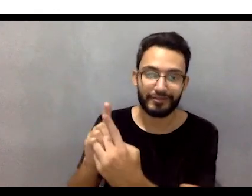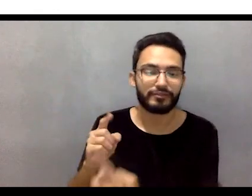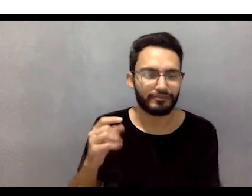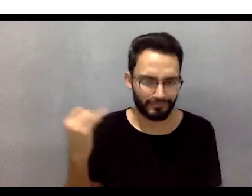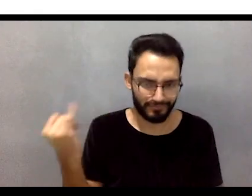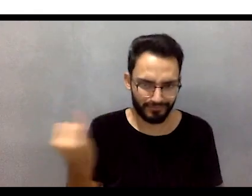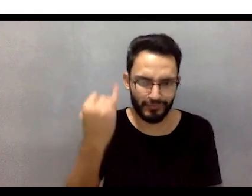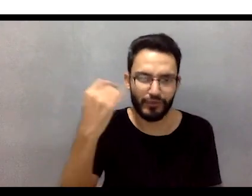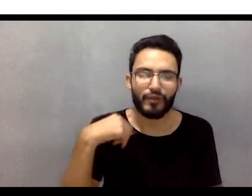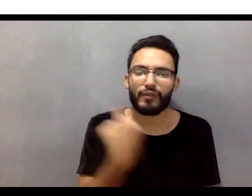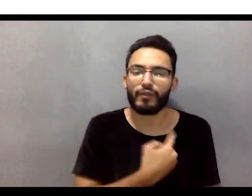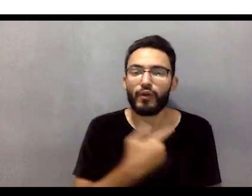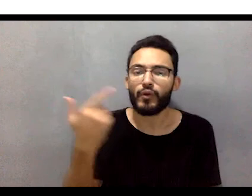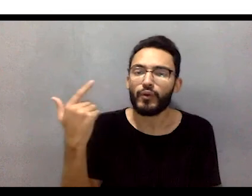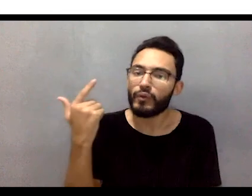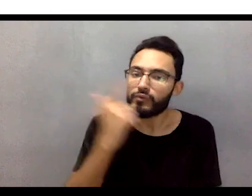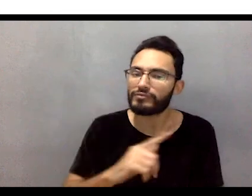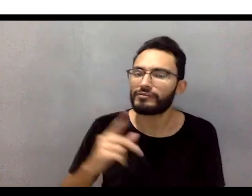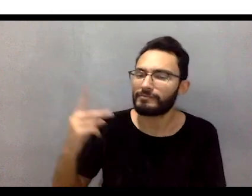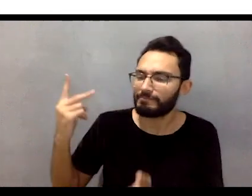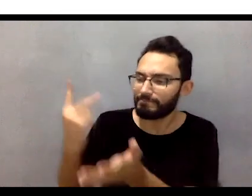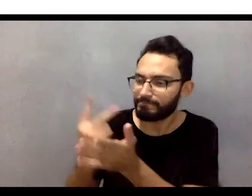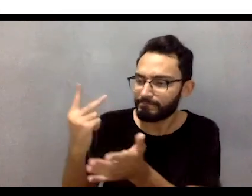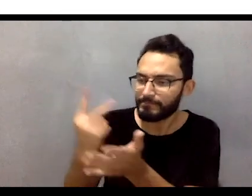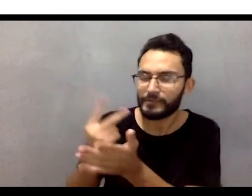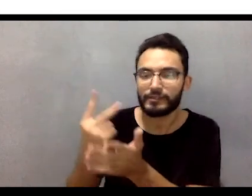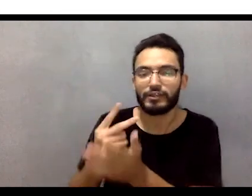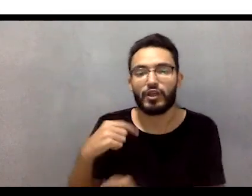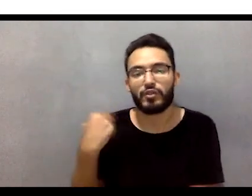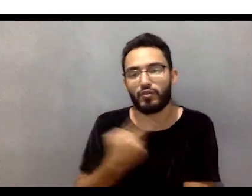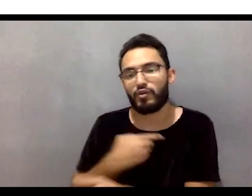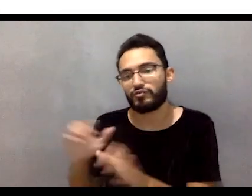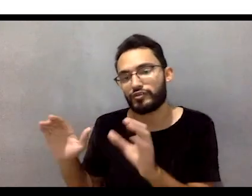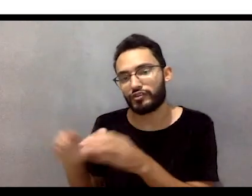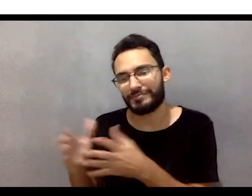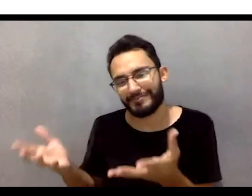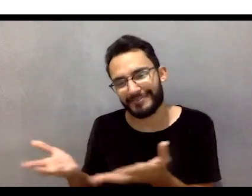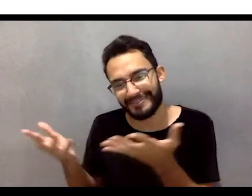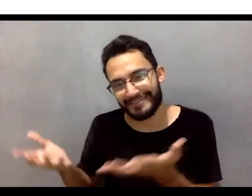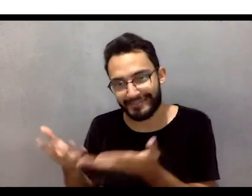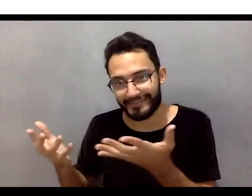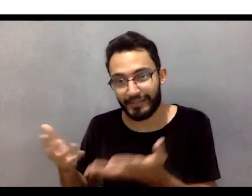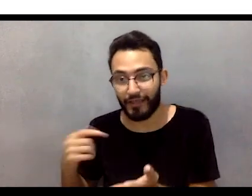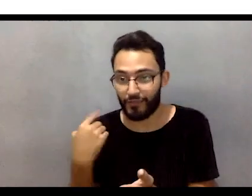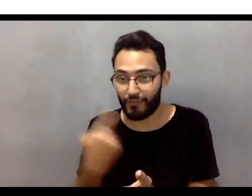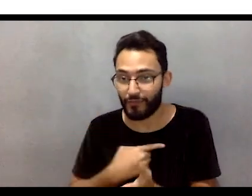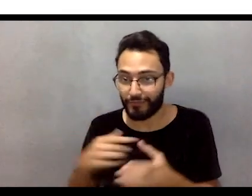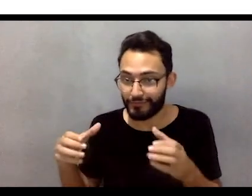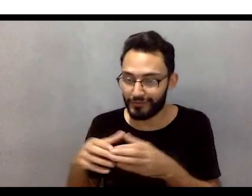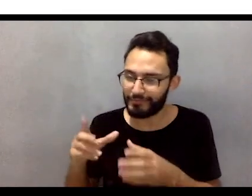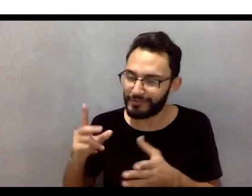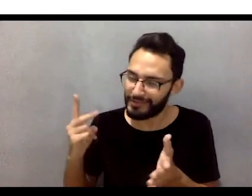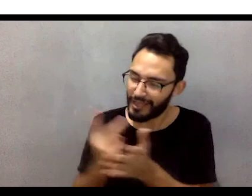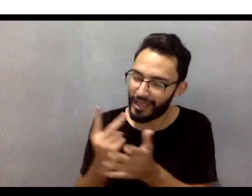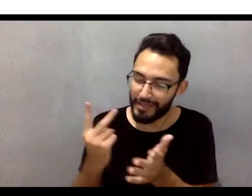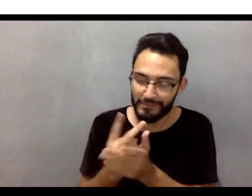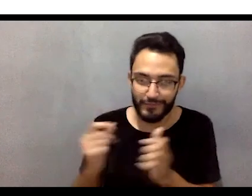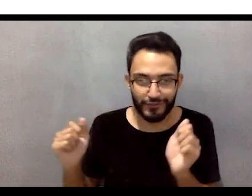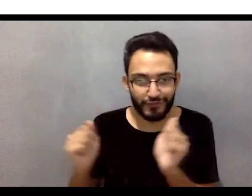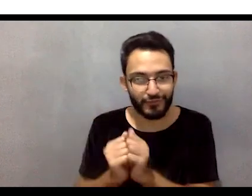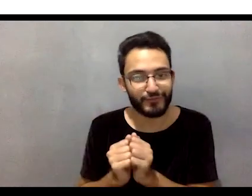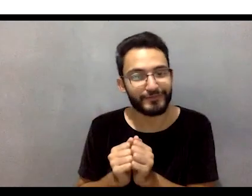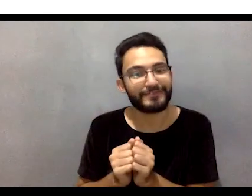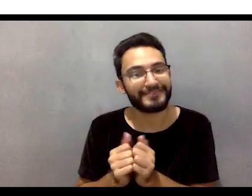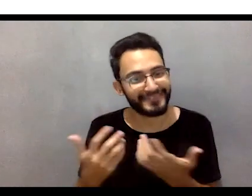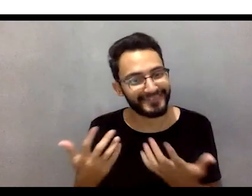que a gente consiga manter o nosso time engajado e o nosso time sempre junto.